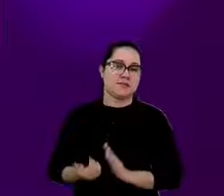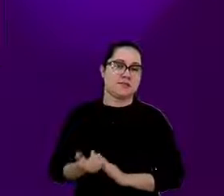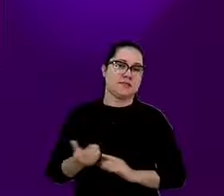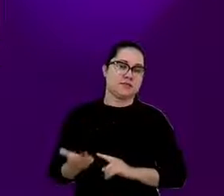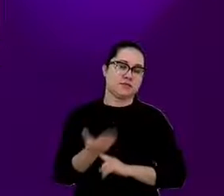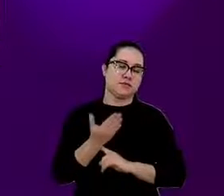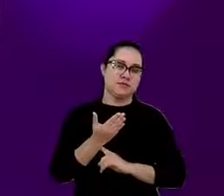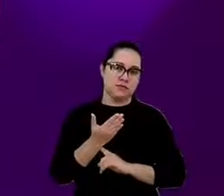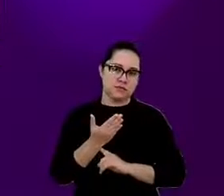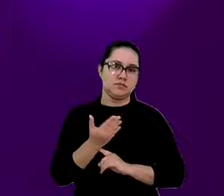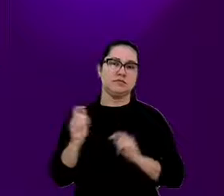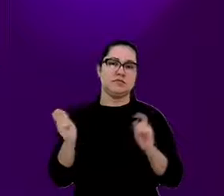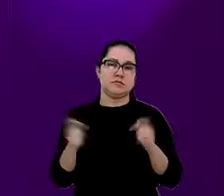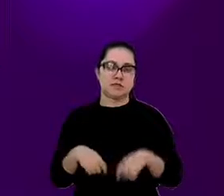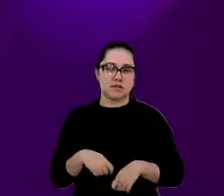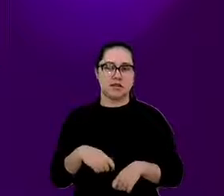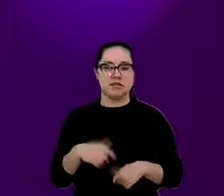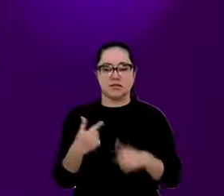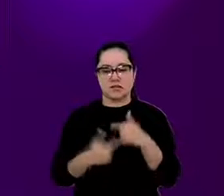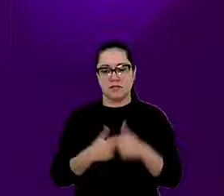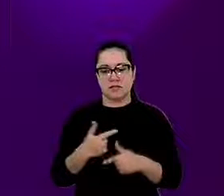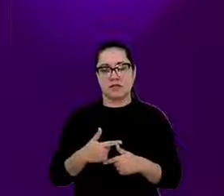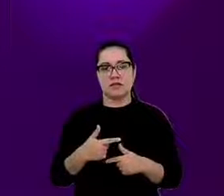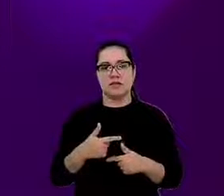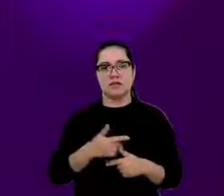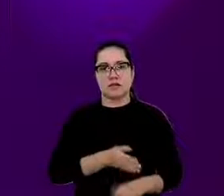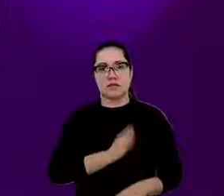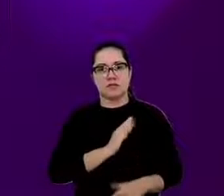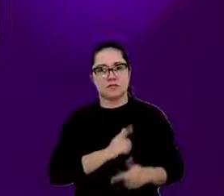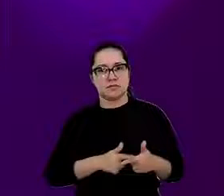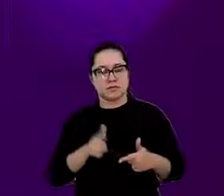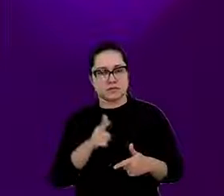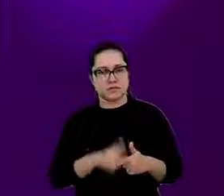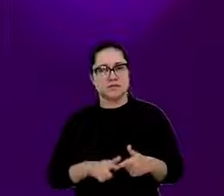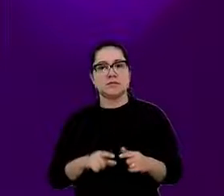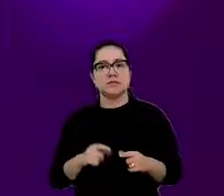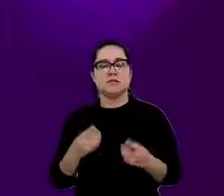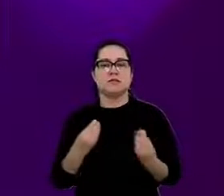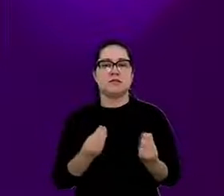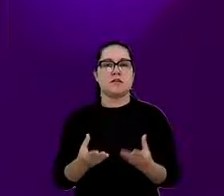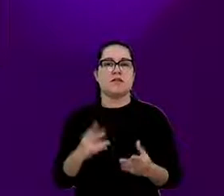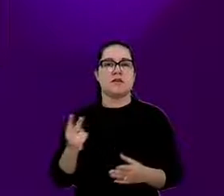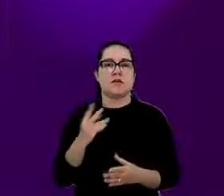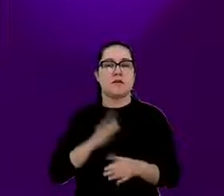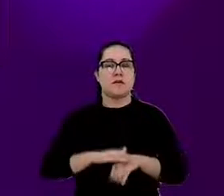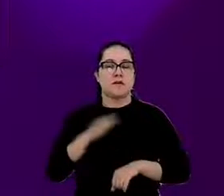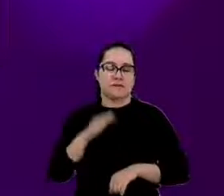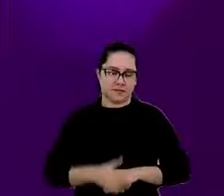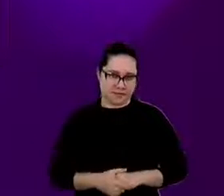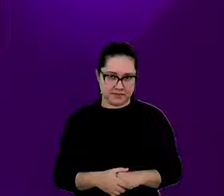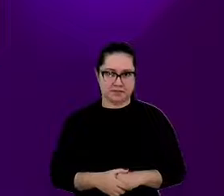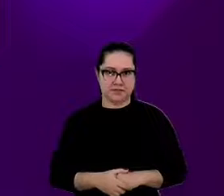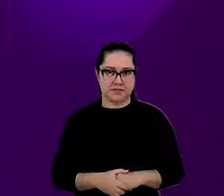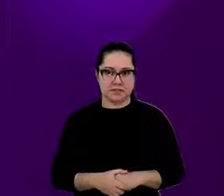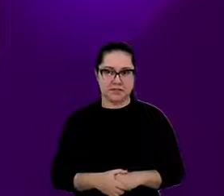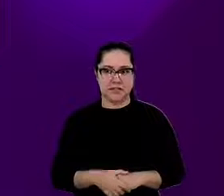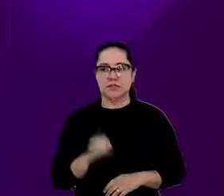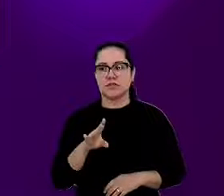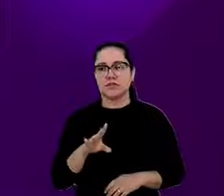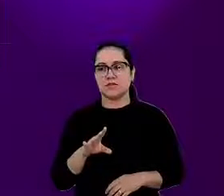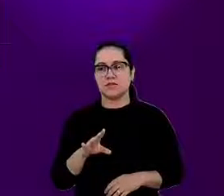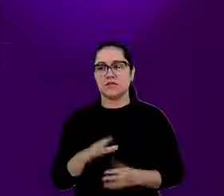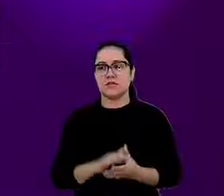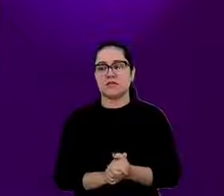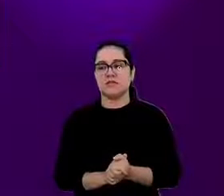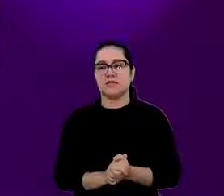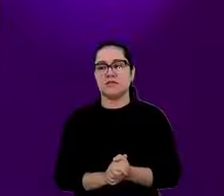possa otimizar o nosso trabalho como cardiologista e certamente entregar mais valor para o nosso paciente. Só para a gente deixar todo mundo na